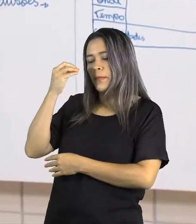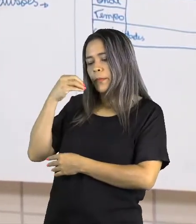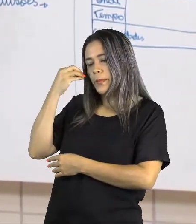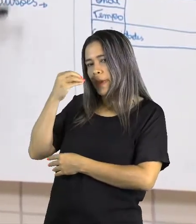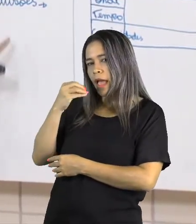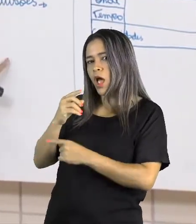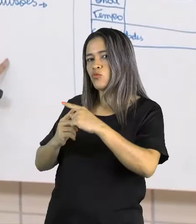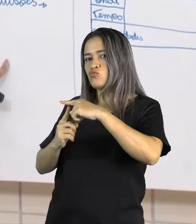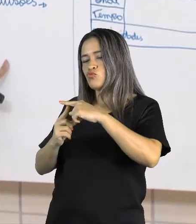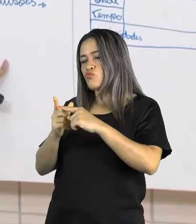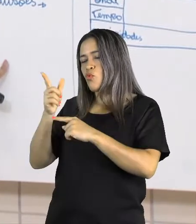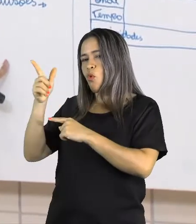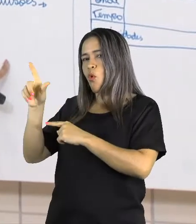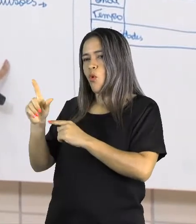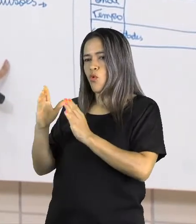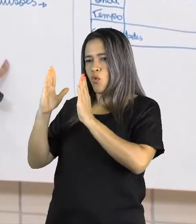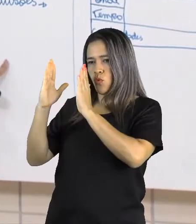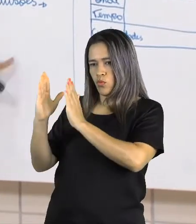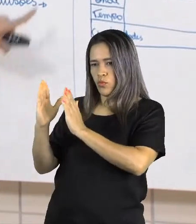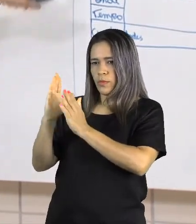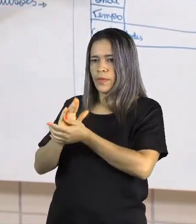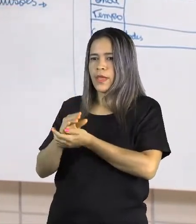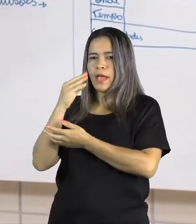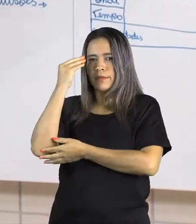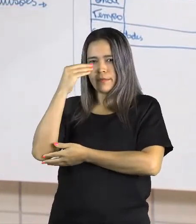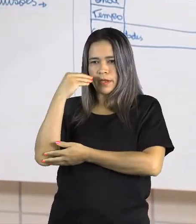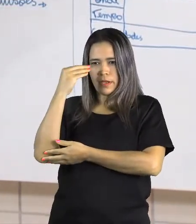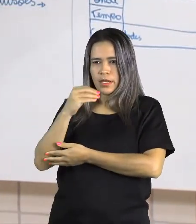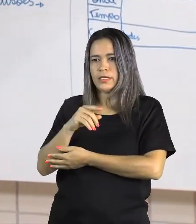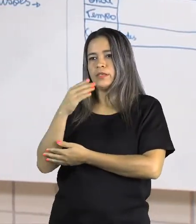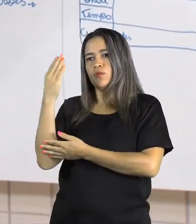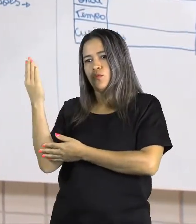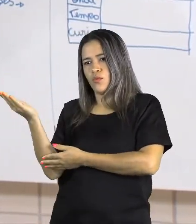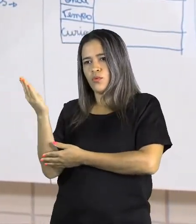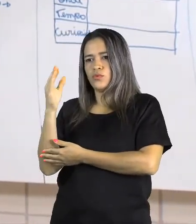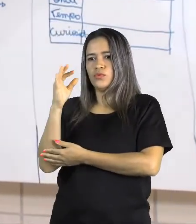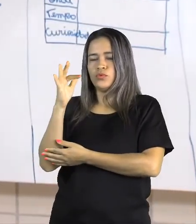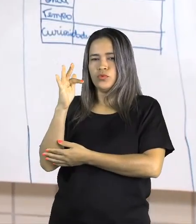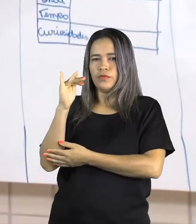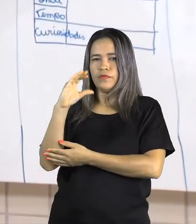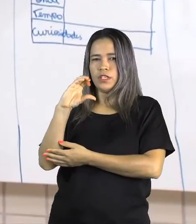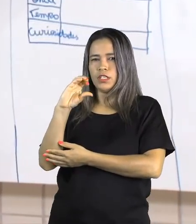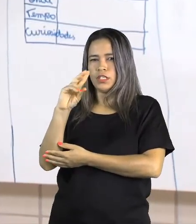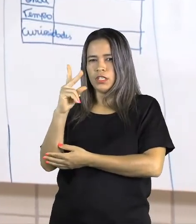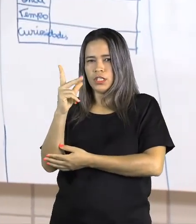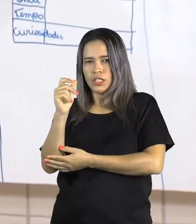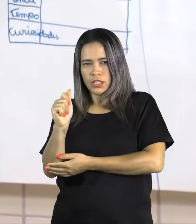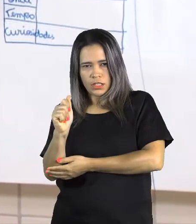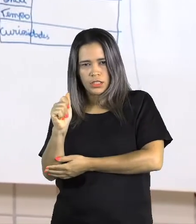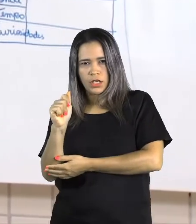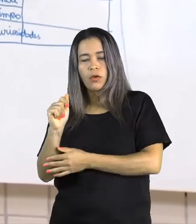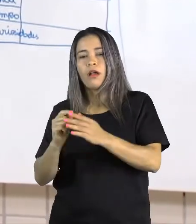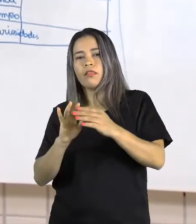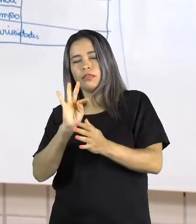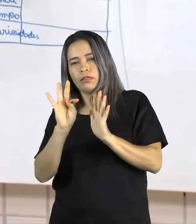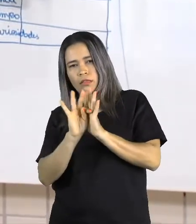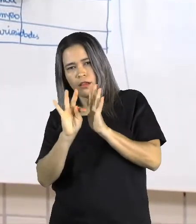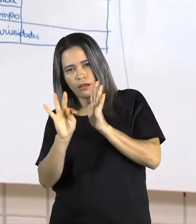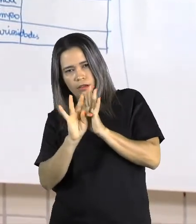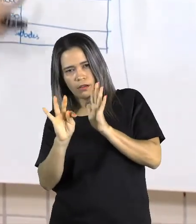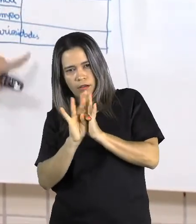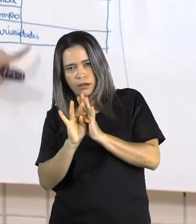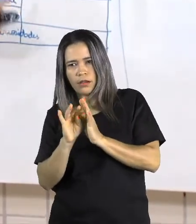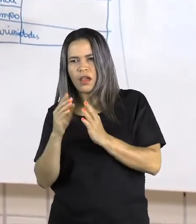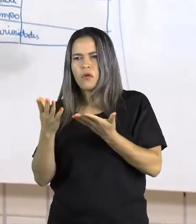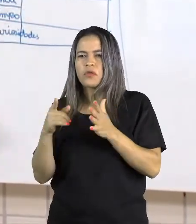que é por tópico, que é a experiência. E tenho esse tipo de relato, que é a ficha técnica, tá? Que